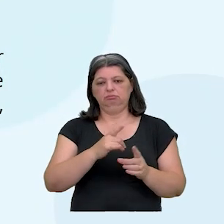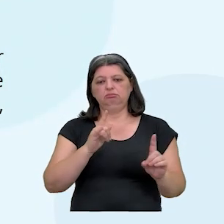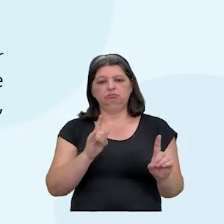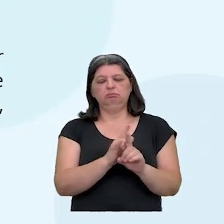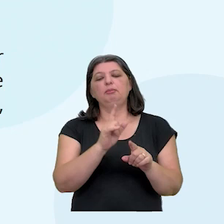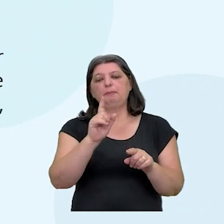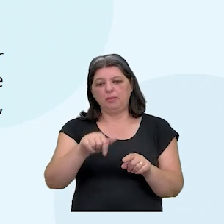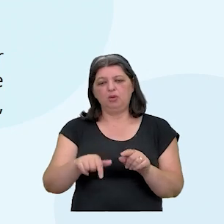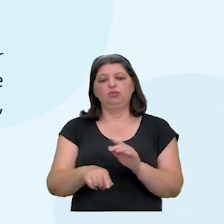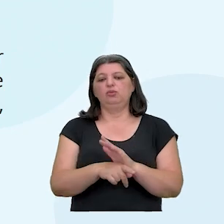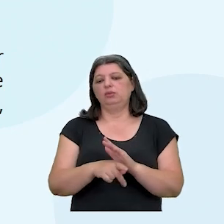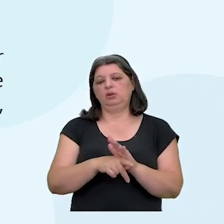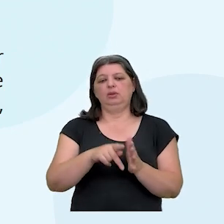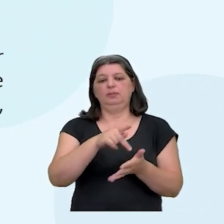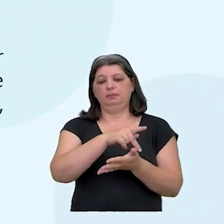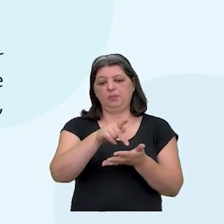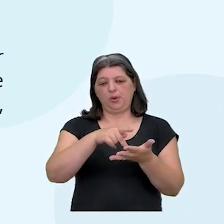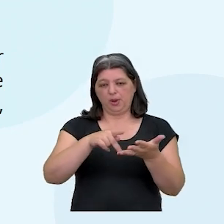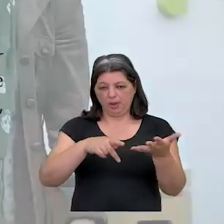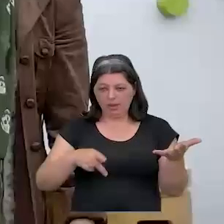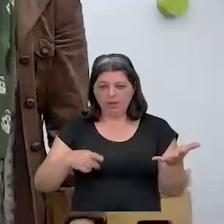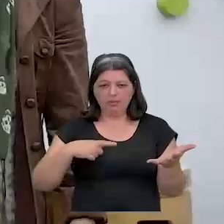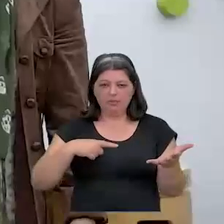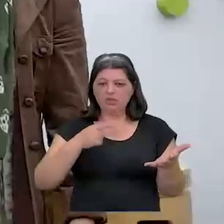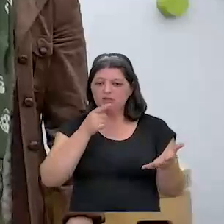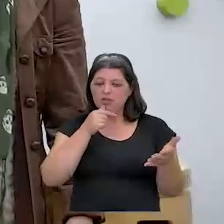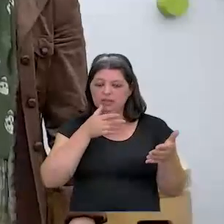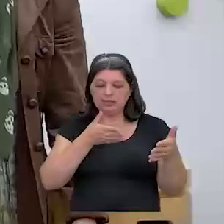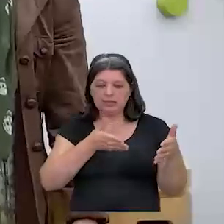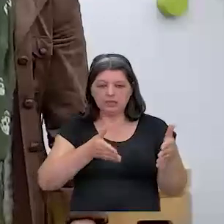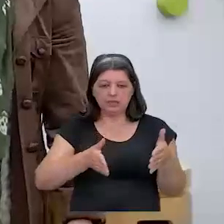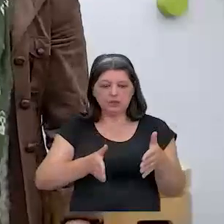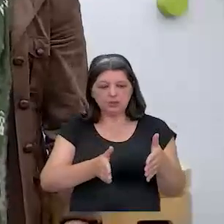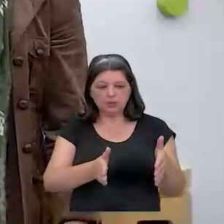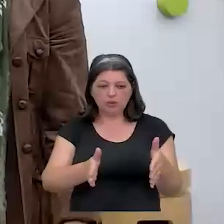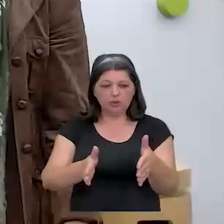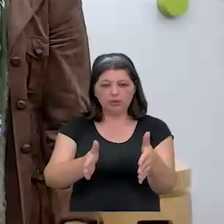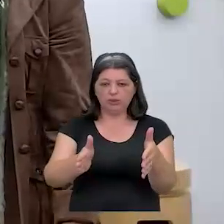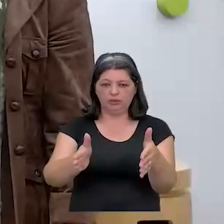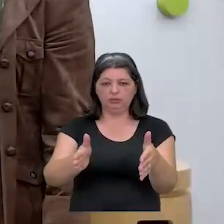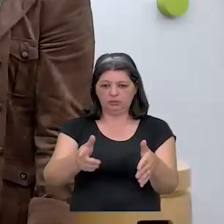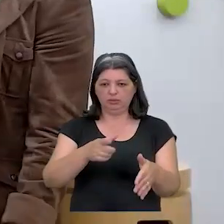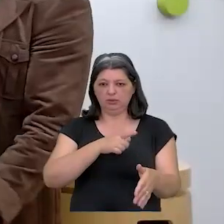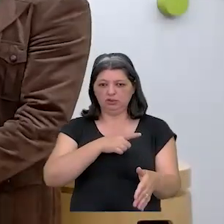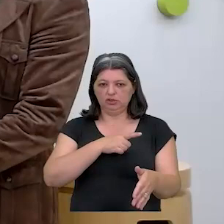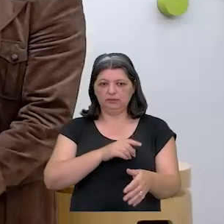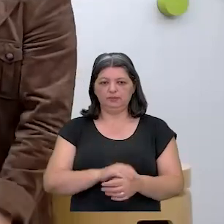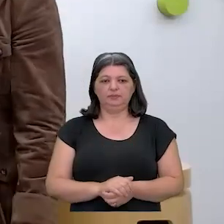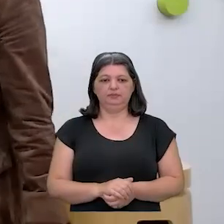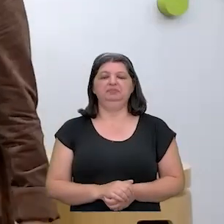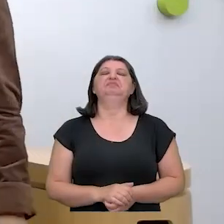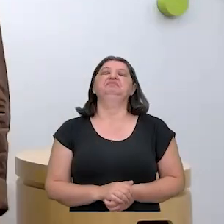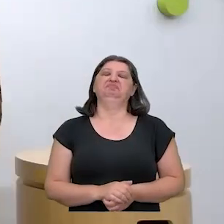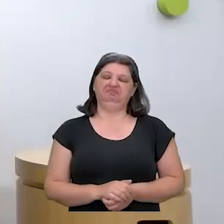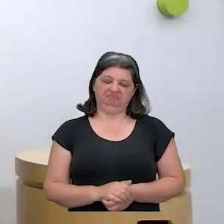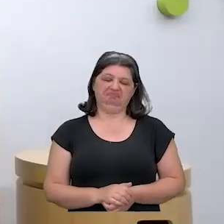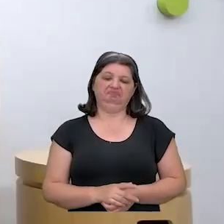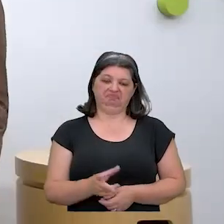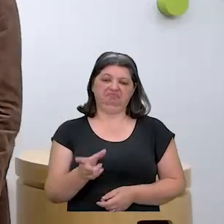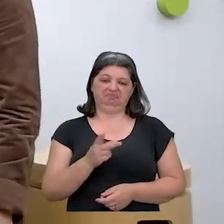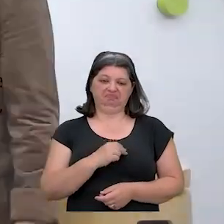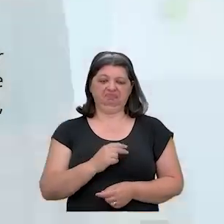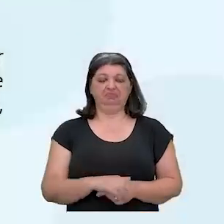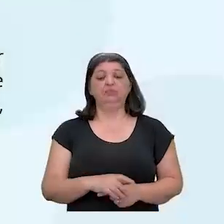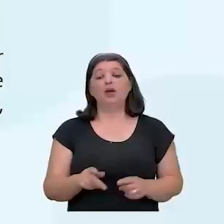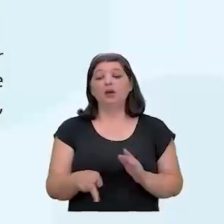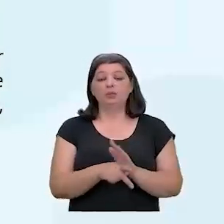poemas. Havia água no meio do caminho. No meio do caminho havia água. Opa, bonito. Arrasou. Pequenas